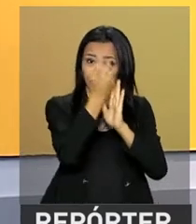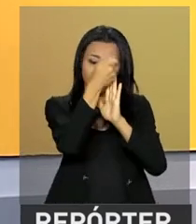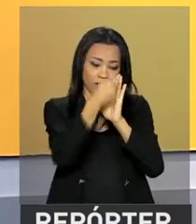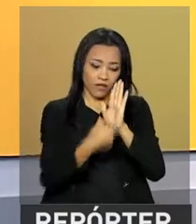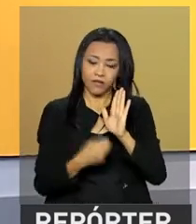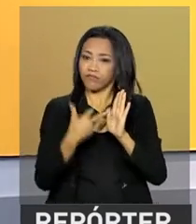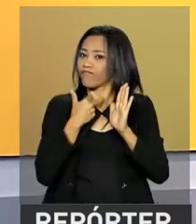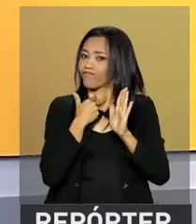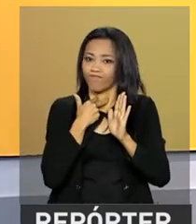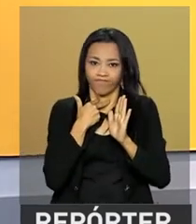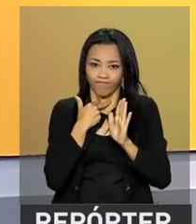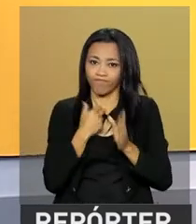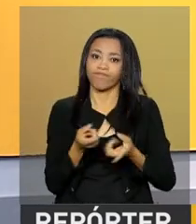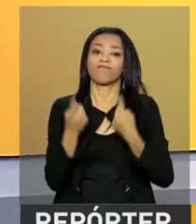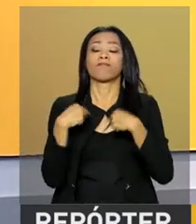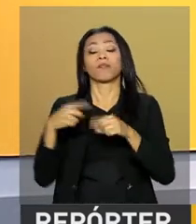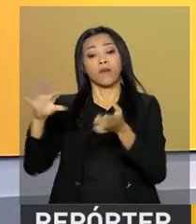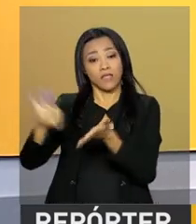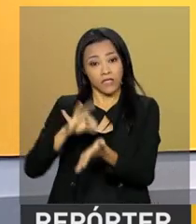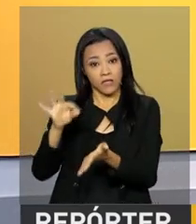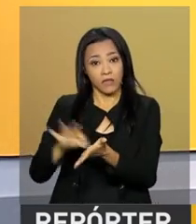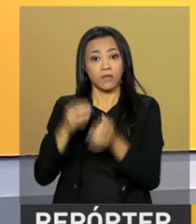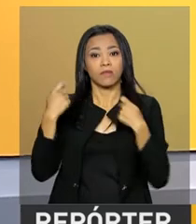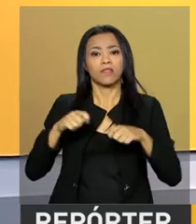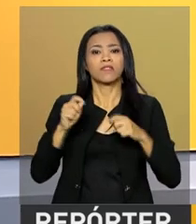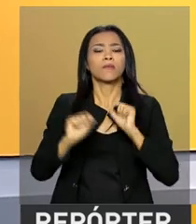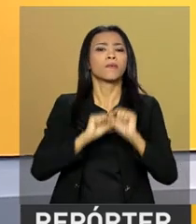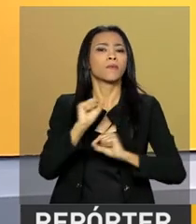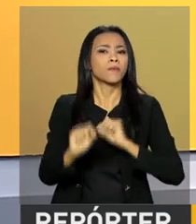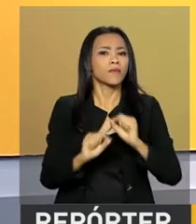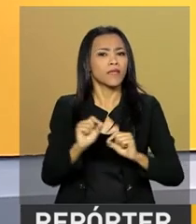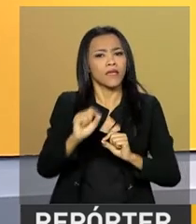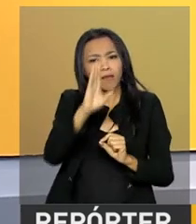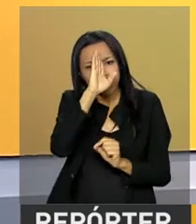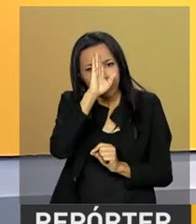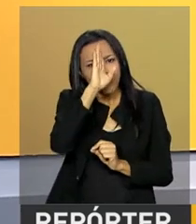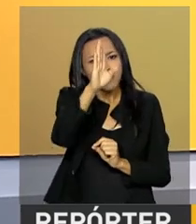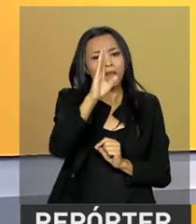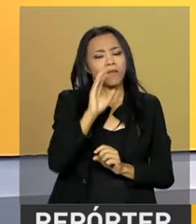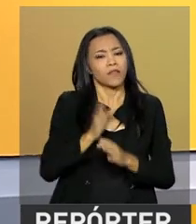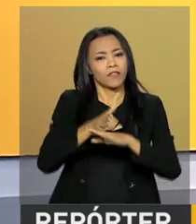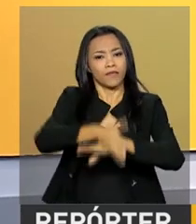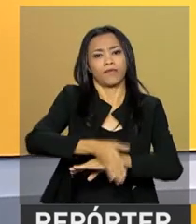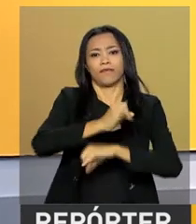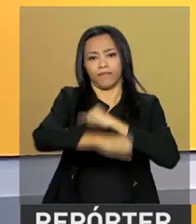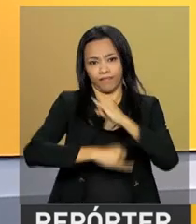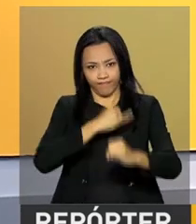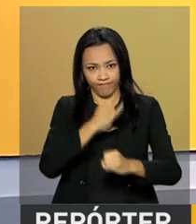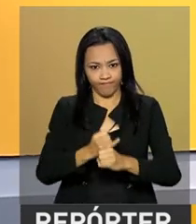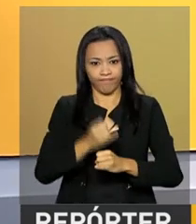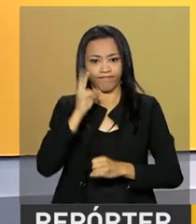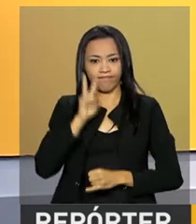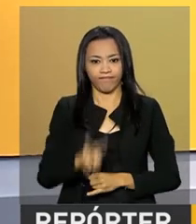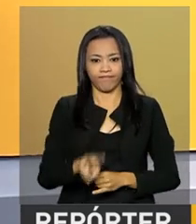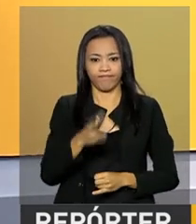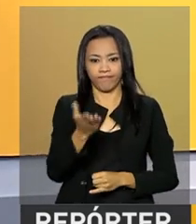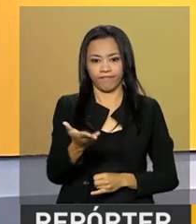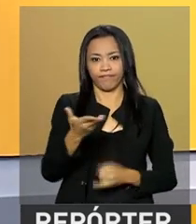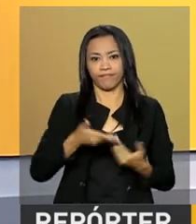redação as inscrições devem ser feitas exclusivamente pela internet um site